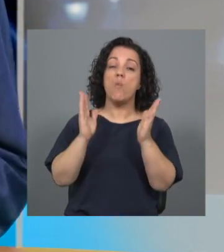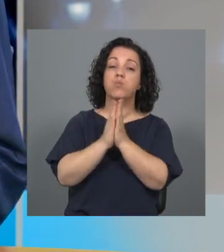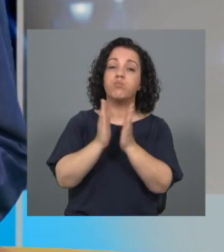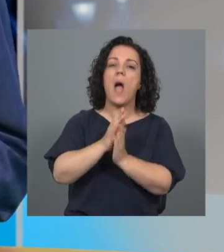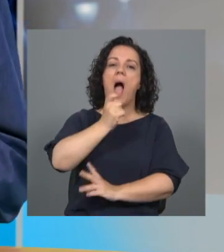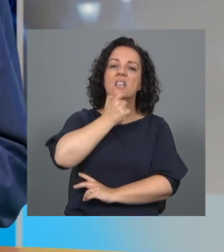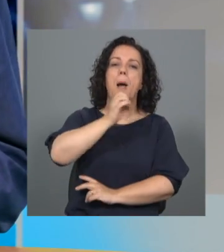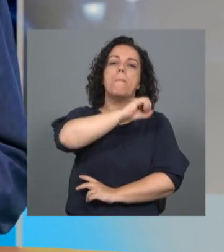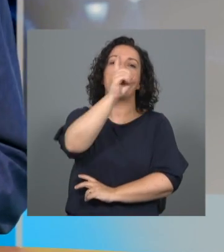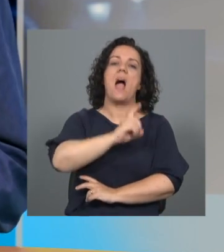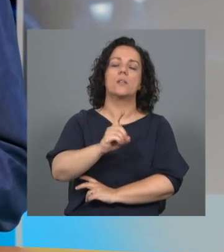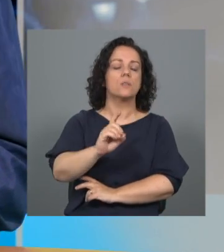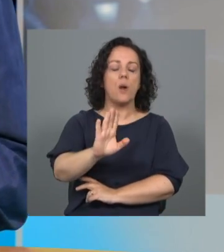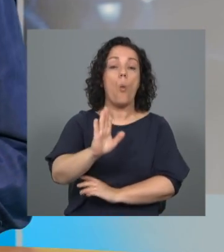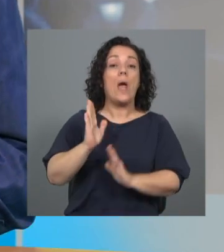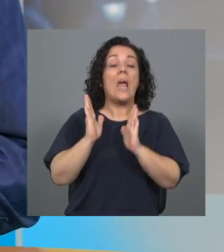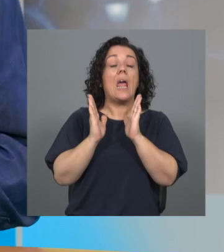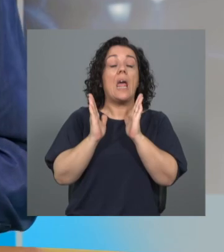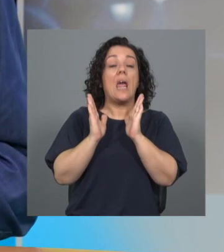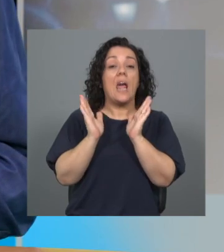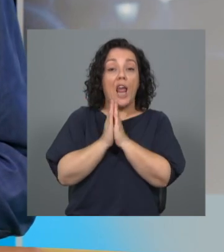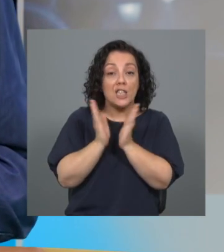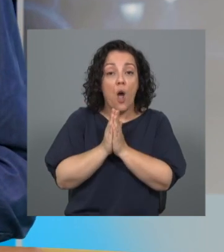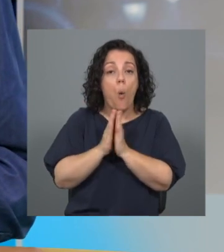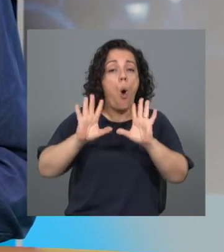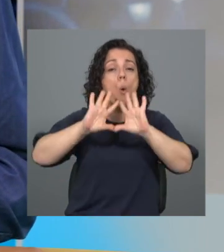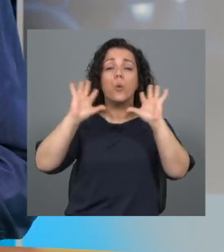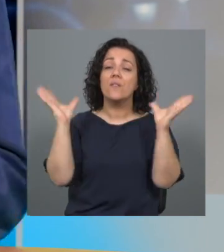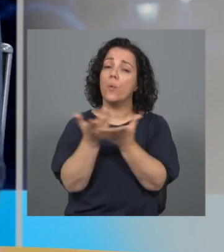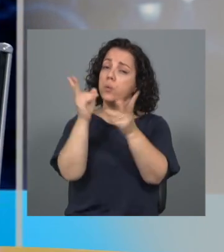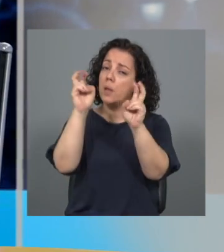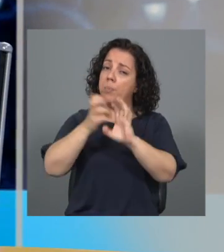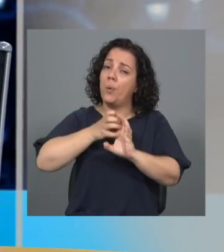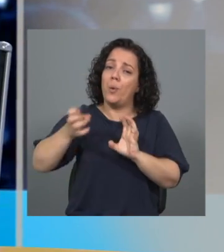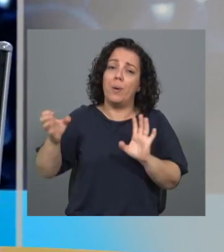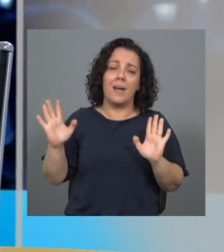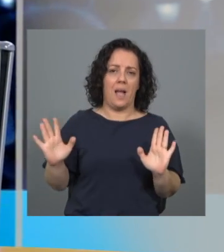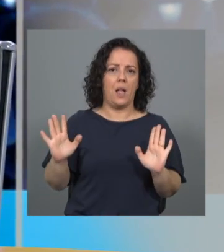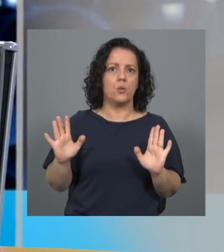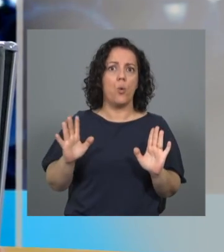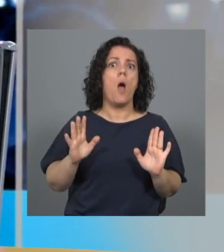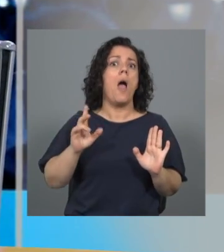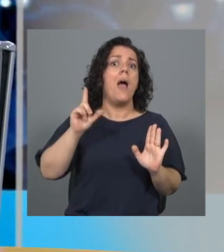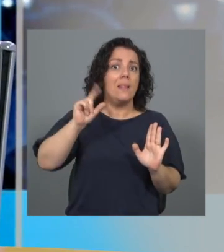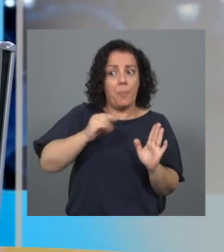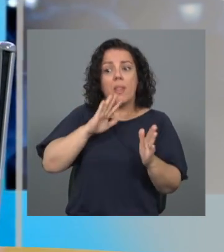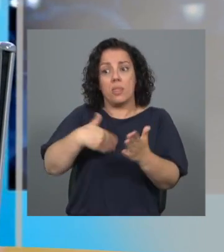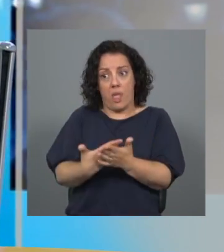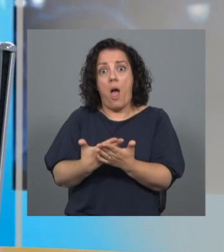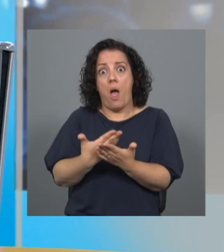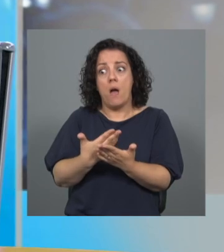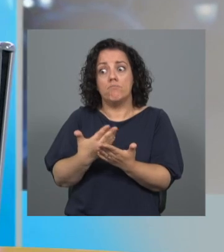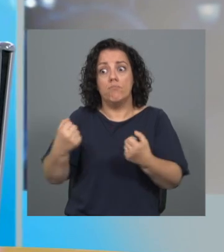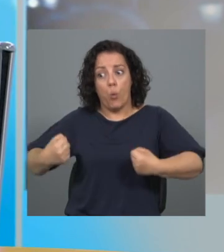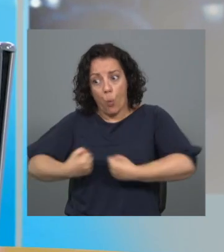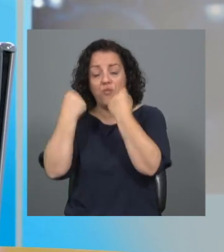paz. A religião é um universo e é um tema muito complexo e tem um potencial de conflito também muito grande. Isso, não há problema